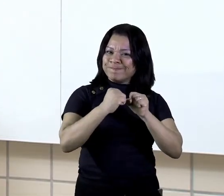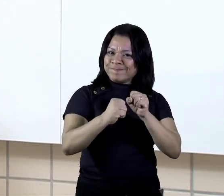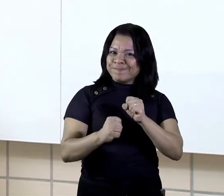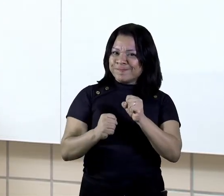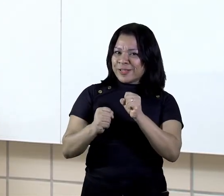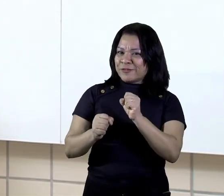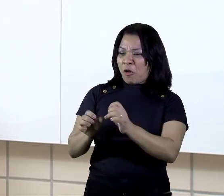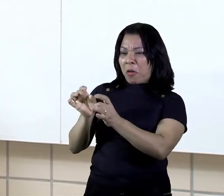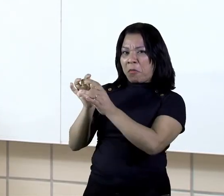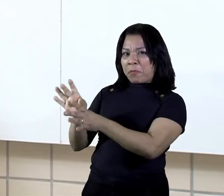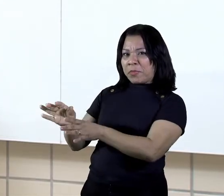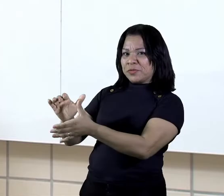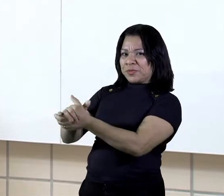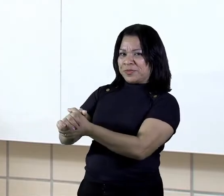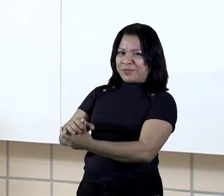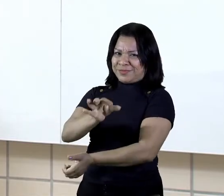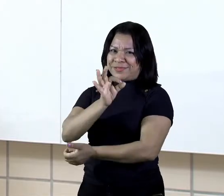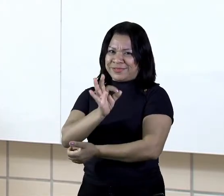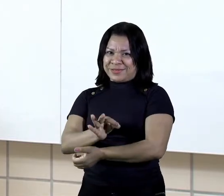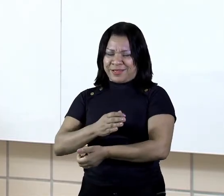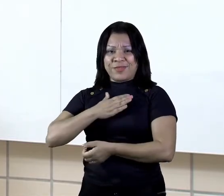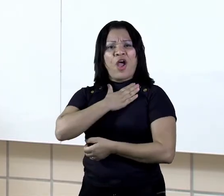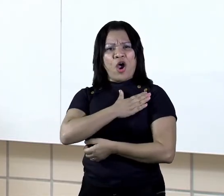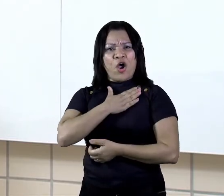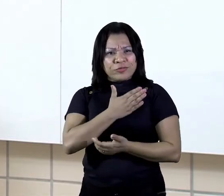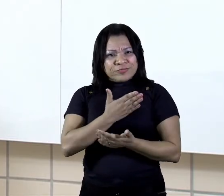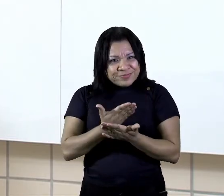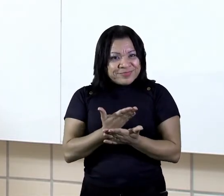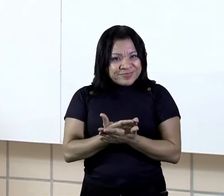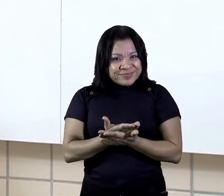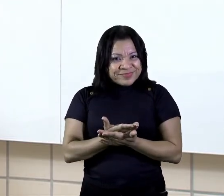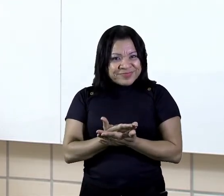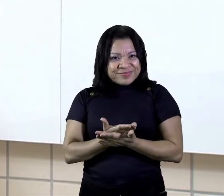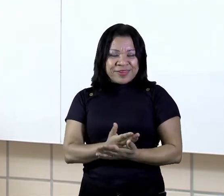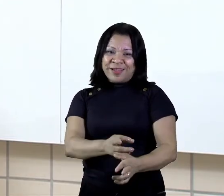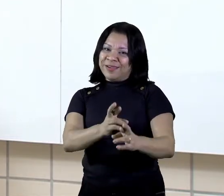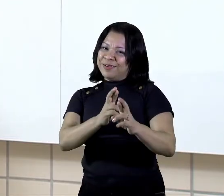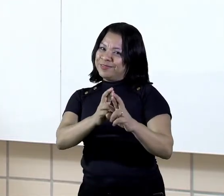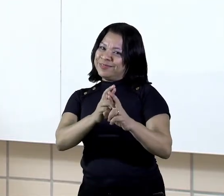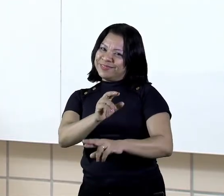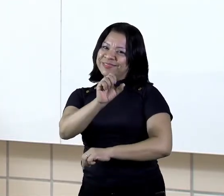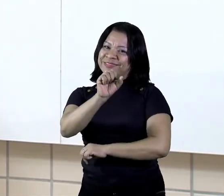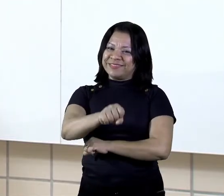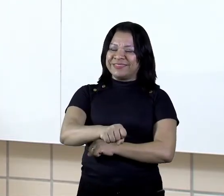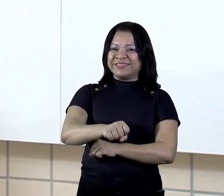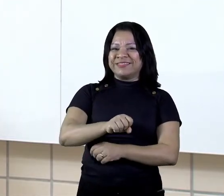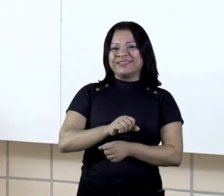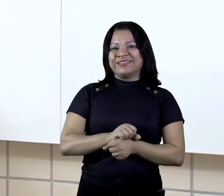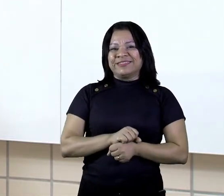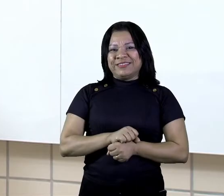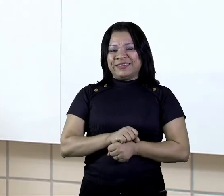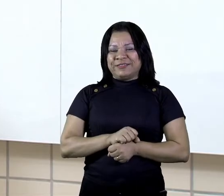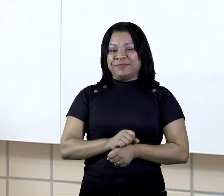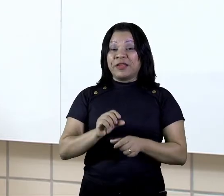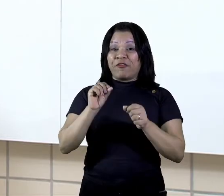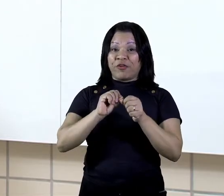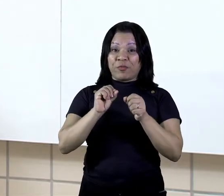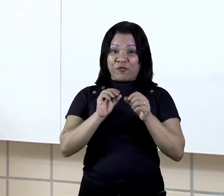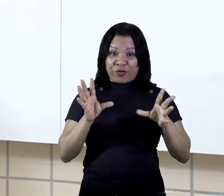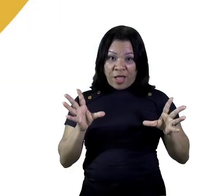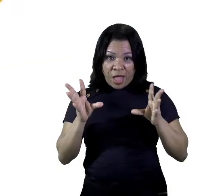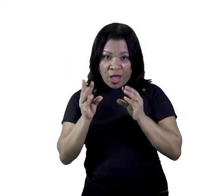casal. Certinho? Gostaram da nossa aula de hoje? Espero que sim. Vamos fazer a conclusão do que nós estudamos